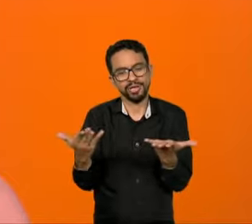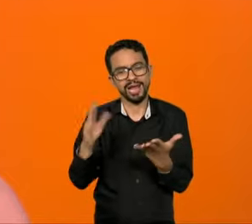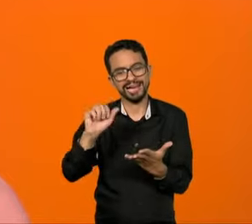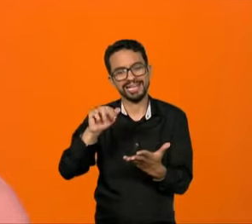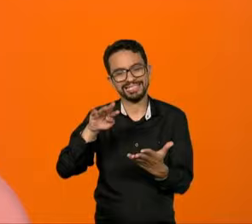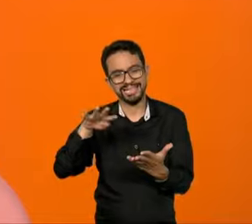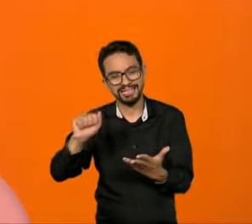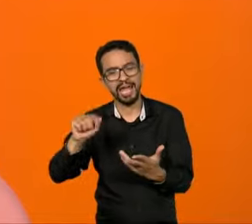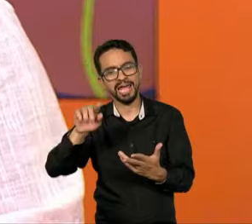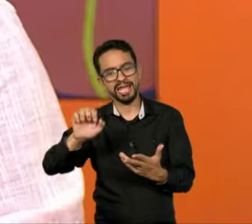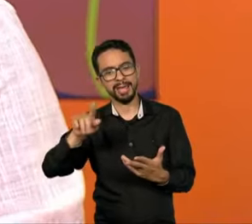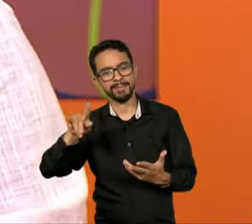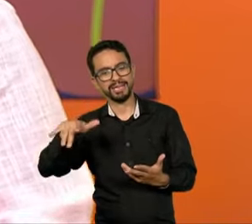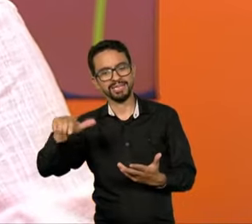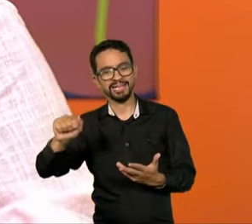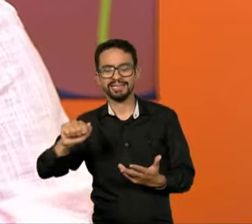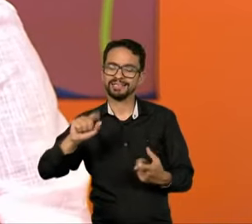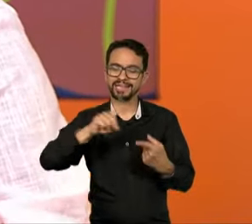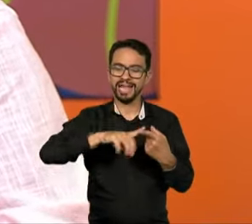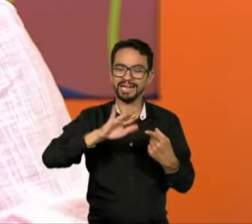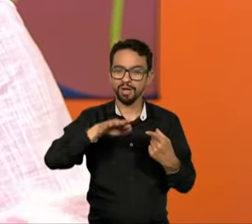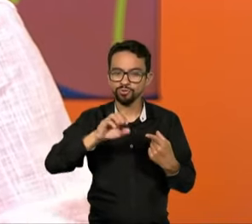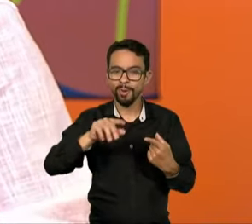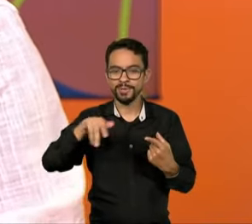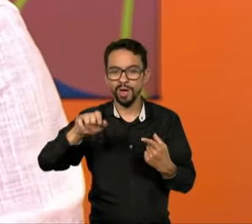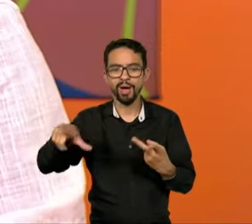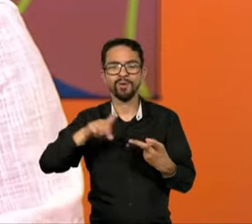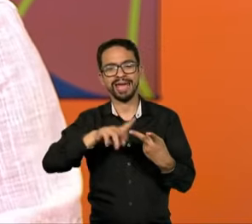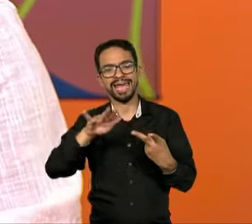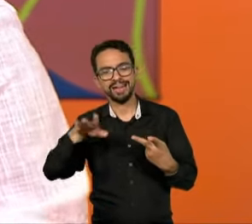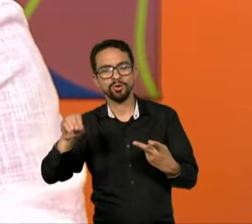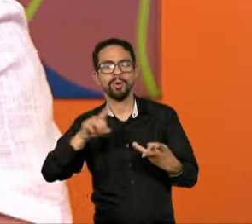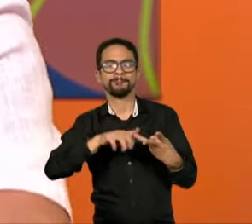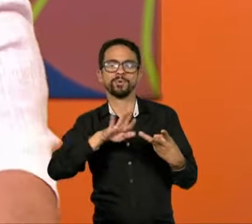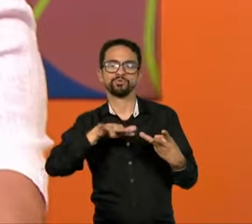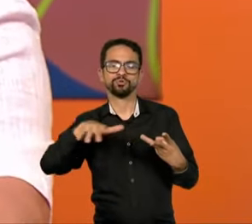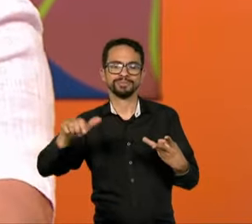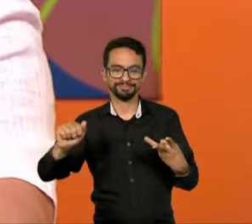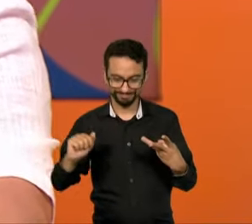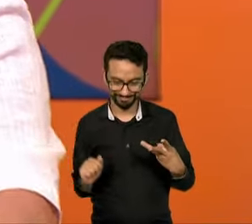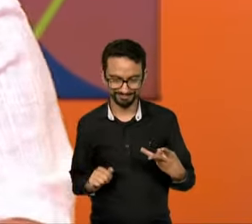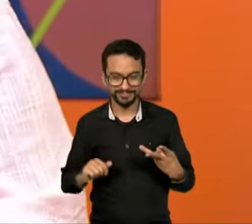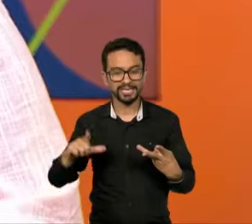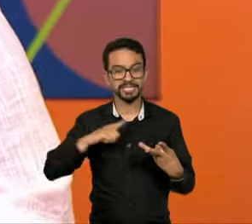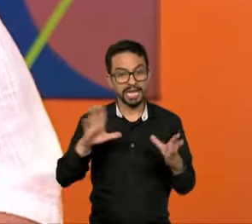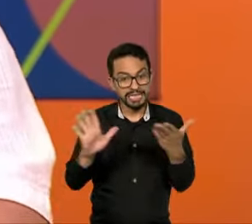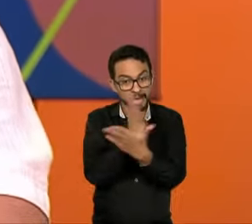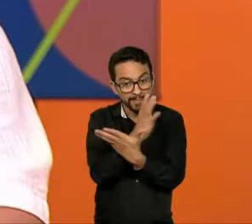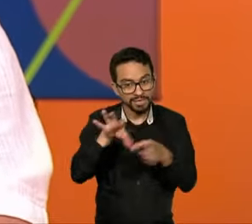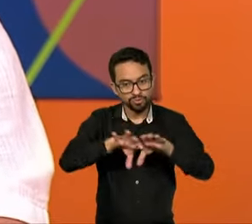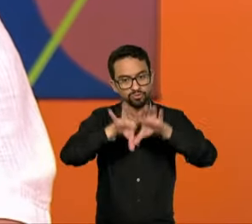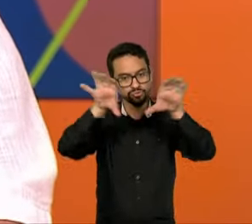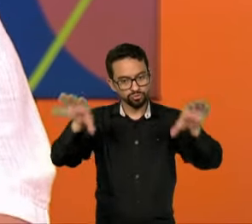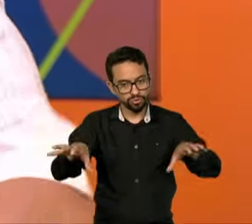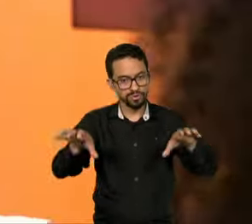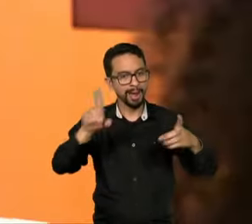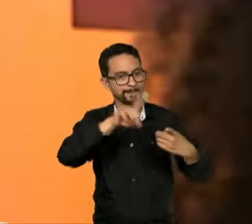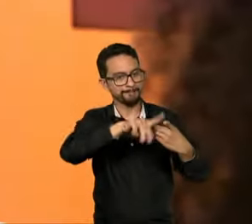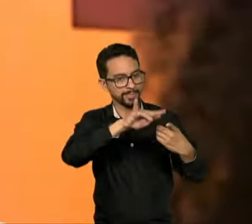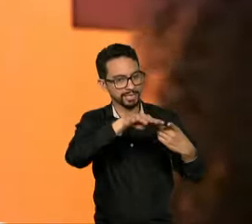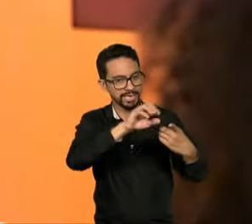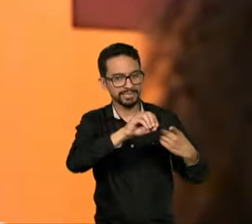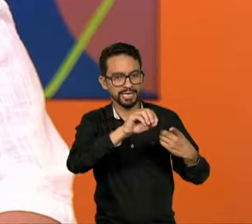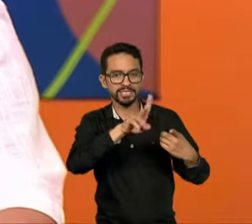Era o Cláudio Manoel. Cláudio Manoel, exatamente. Né, Bussunda, Hélio, Bussunda, exatamente. Tinha o pessoal do Planeta Diário. Ah, era do Caceta e Planeta, exatamente. O Caceta